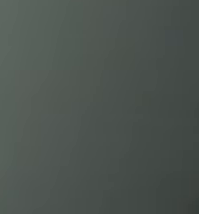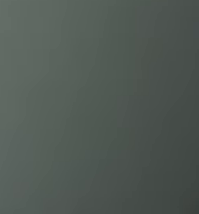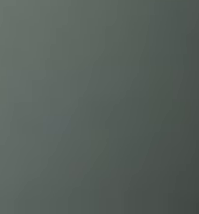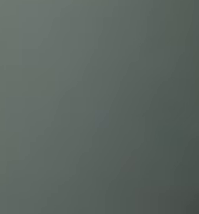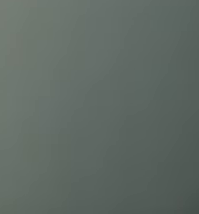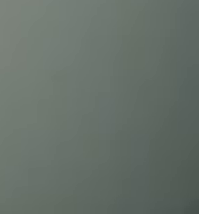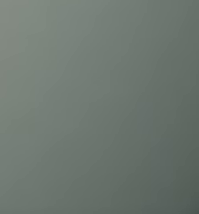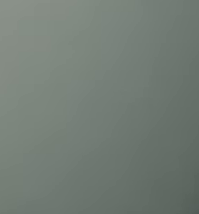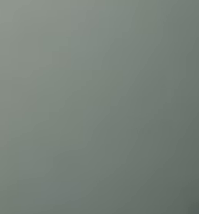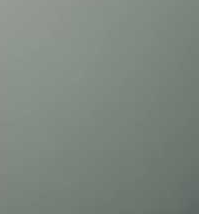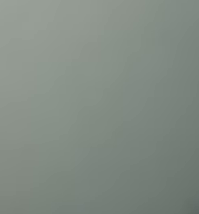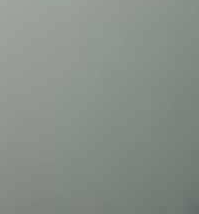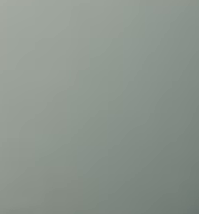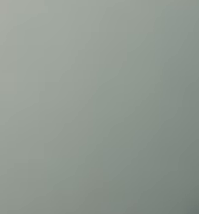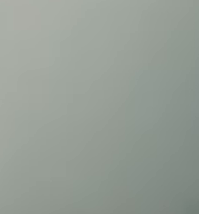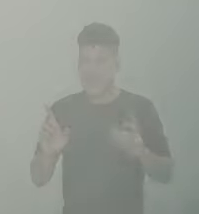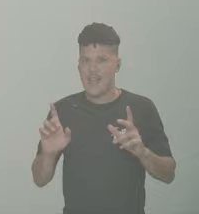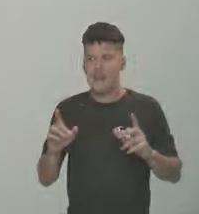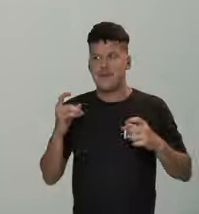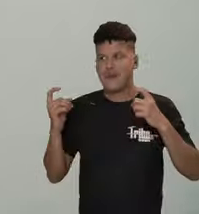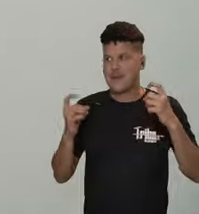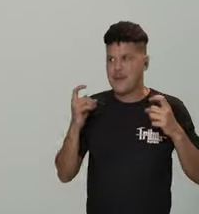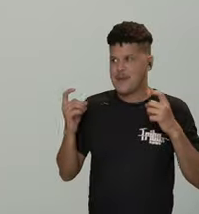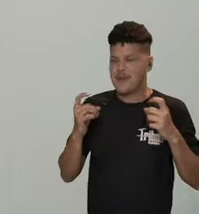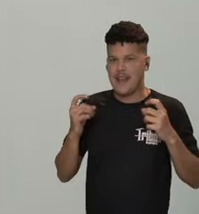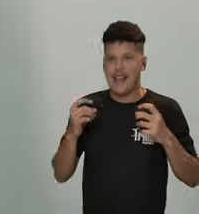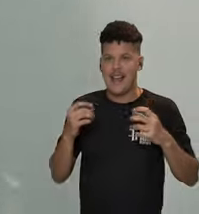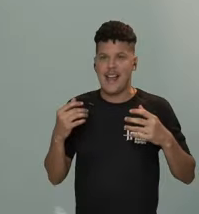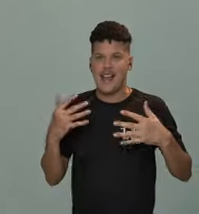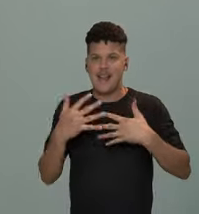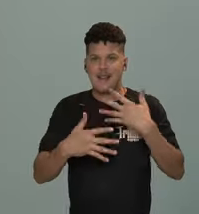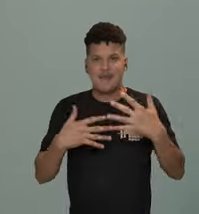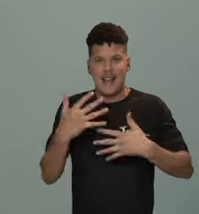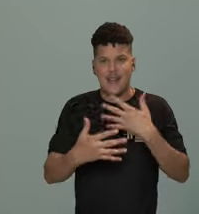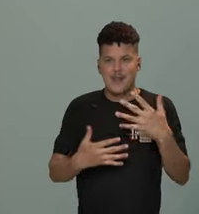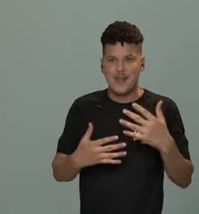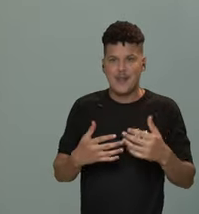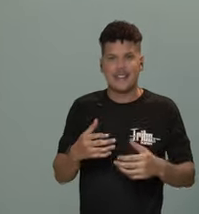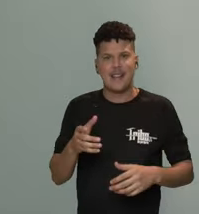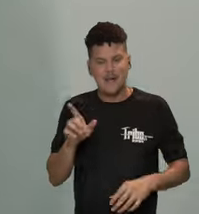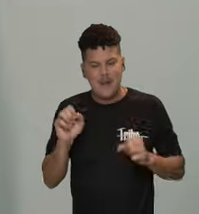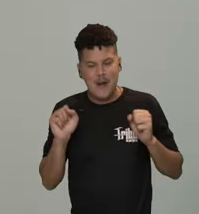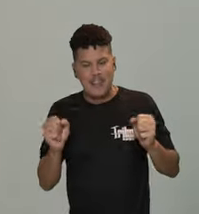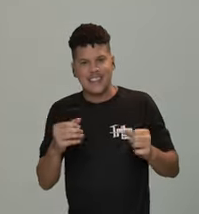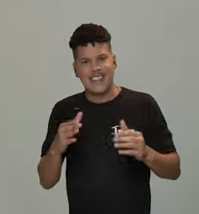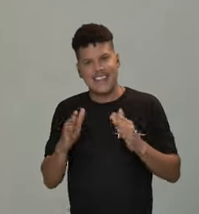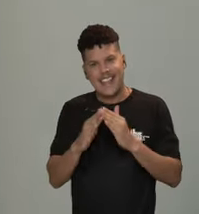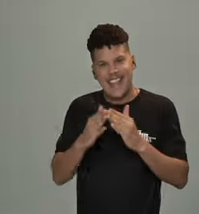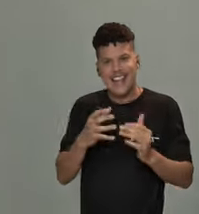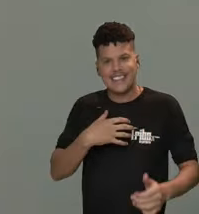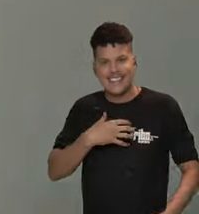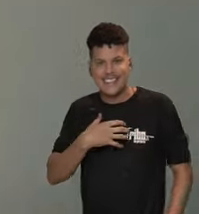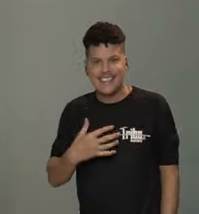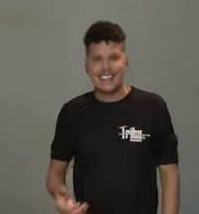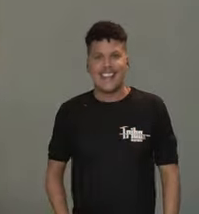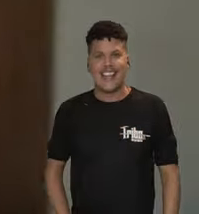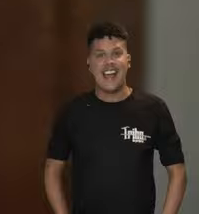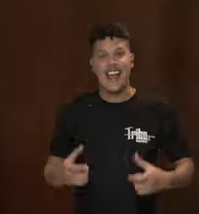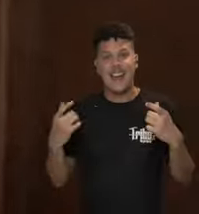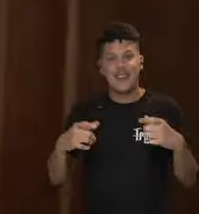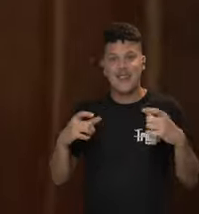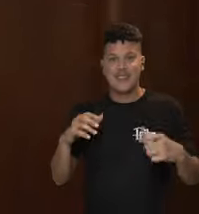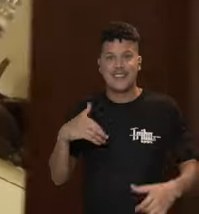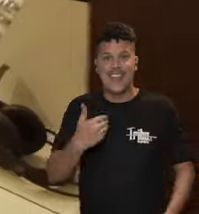E aí, mano? Repara a bagunça não, mas... Sinta-se na casa de vocês. Aqui é onde a gente